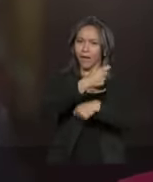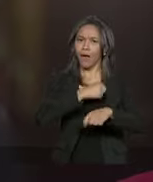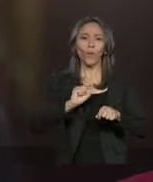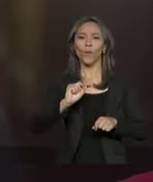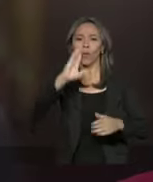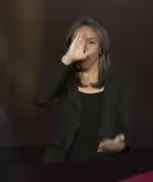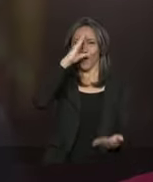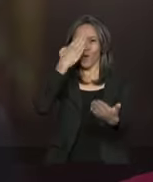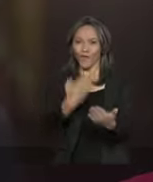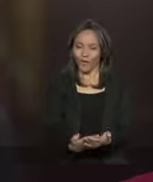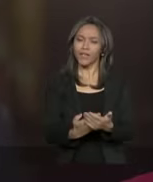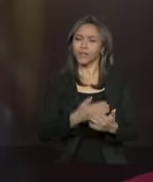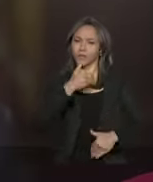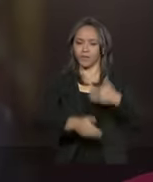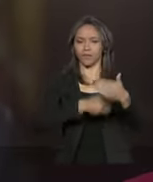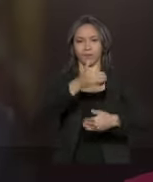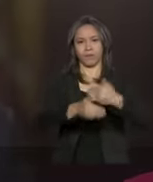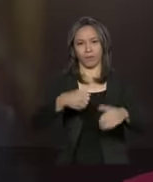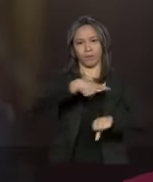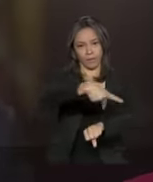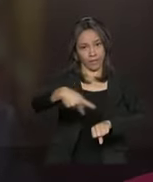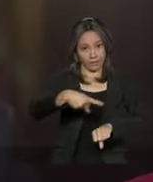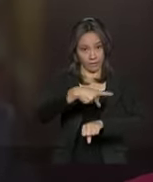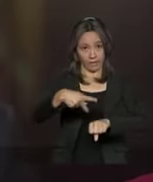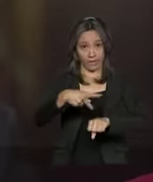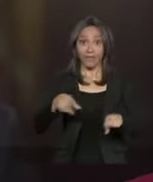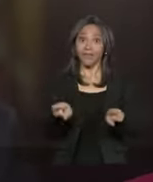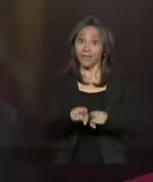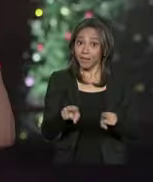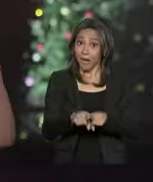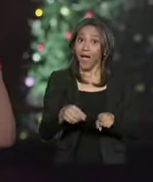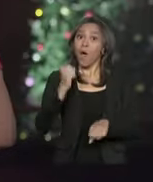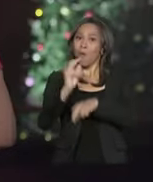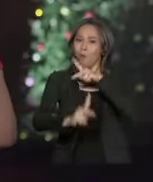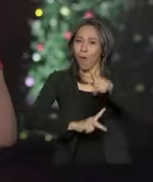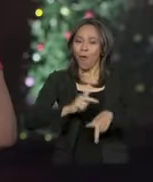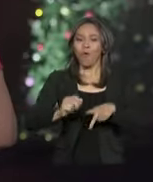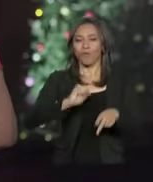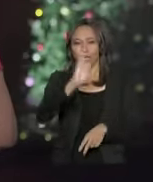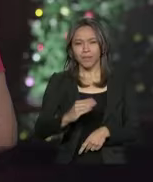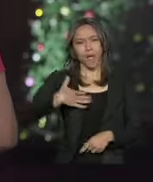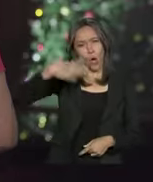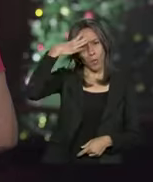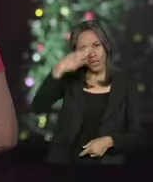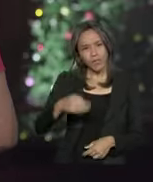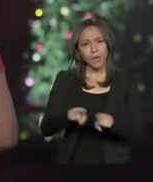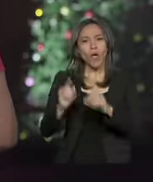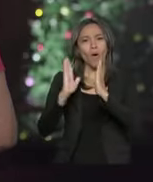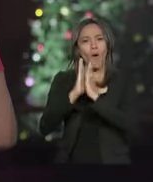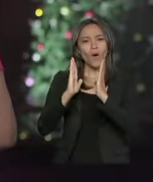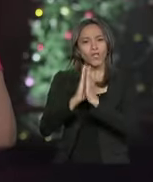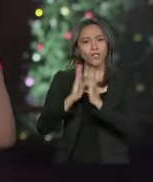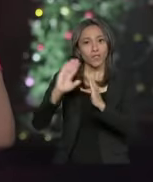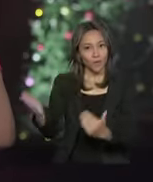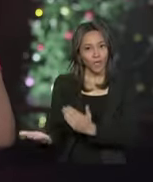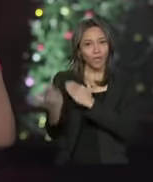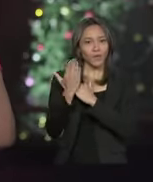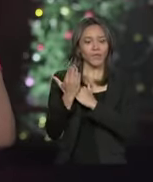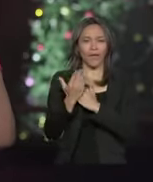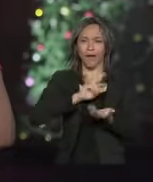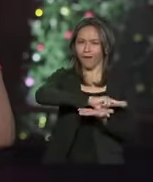confiança no crescimento do país e ao povo brasileiro pela compreensão e orações que nos levaram